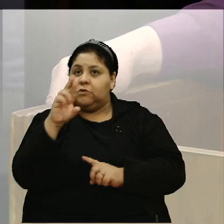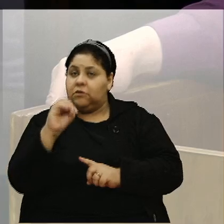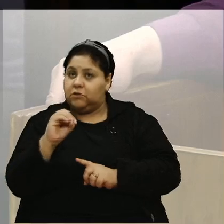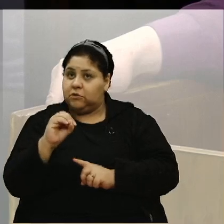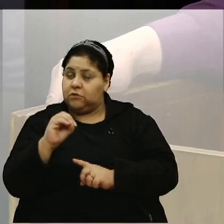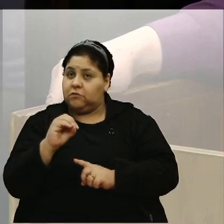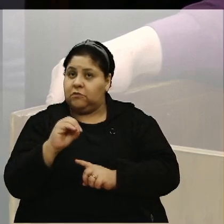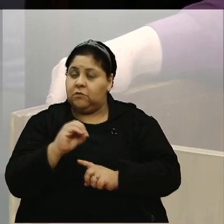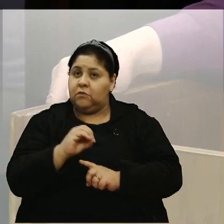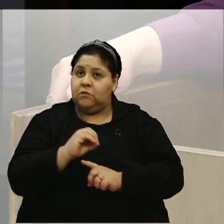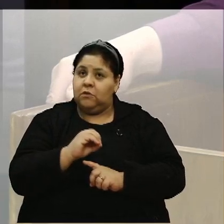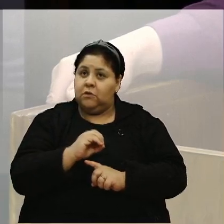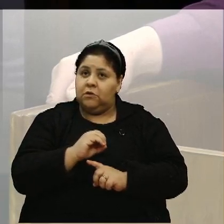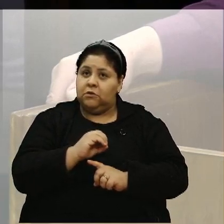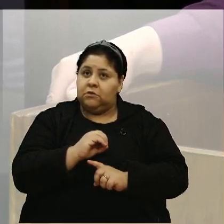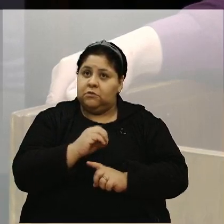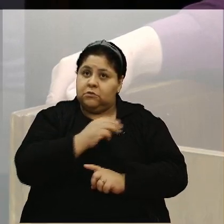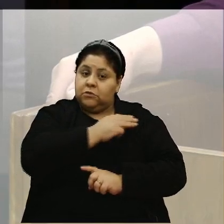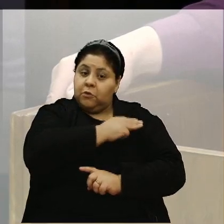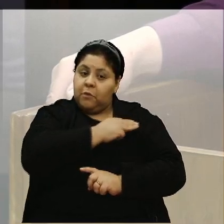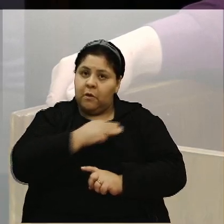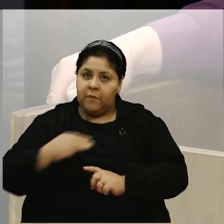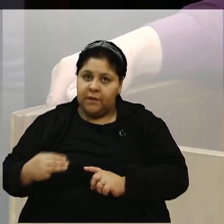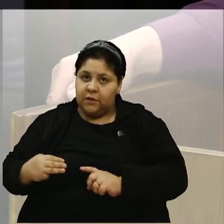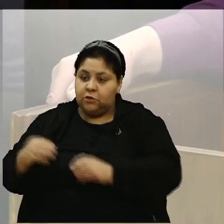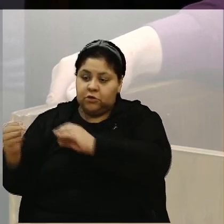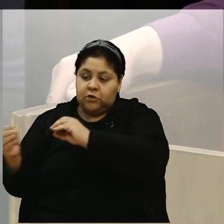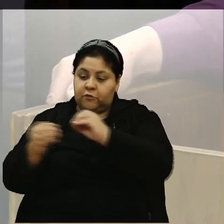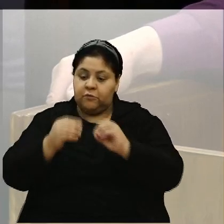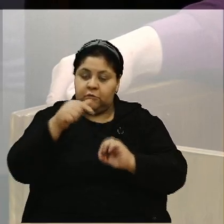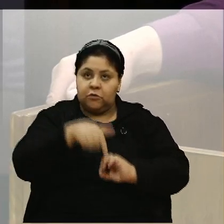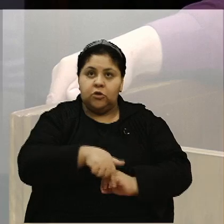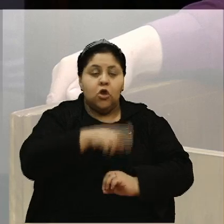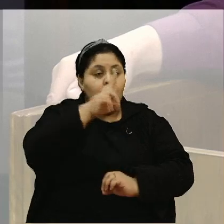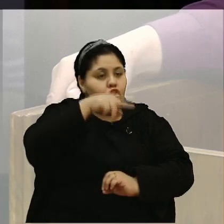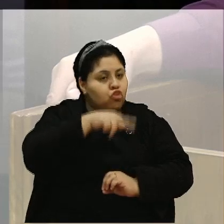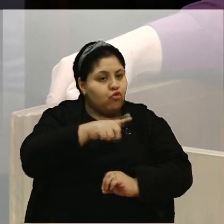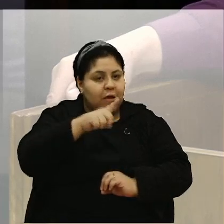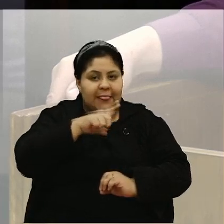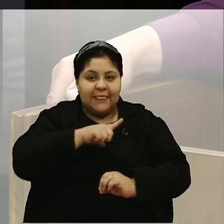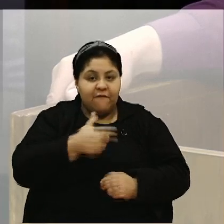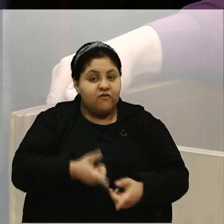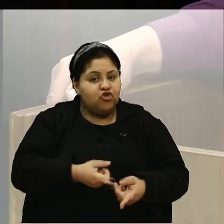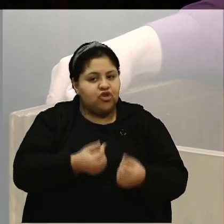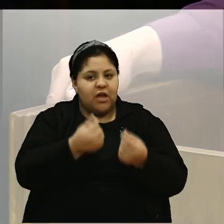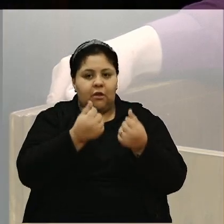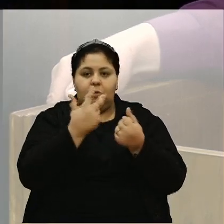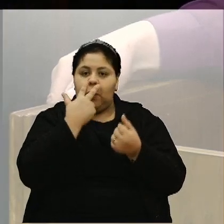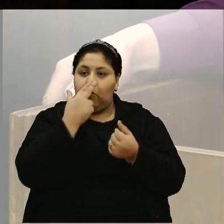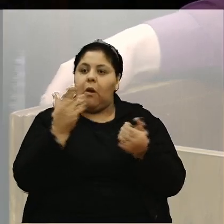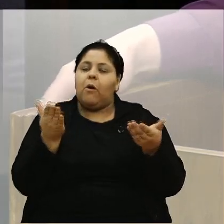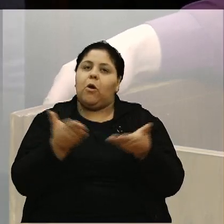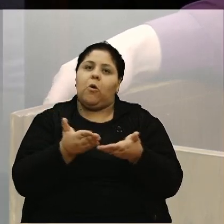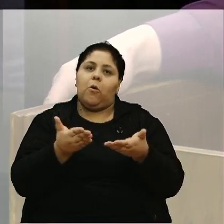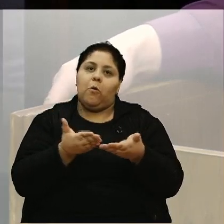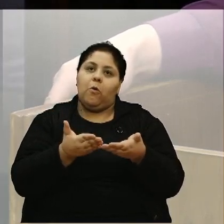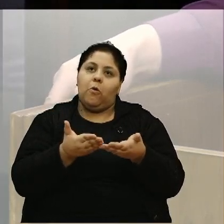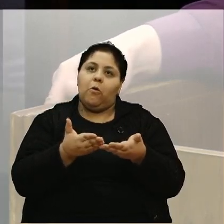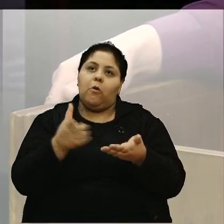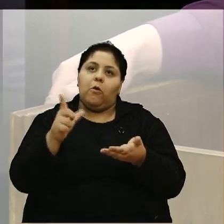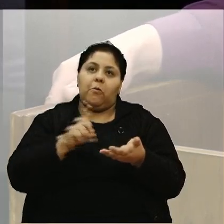dito pelo ministro que veio para cá. Nunca teve tanto dinheiro para fazer investimento. E ele disse, eu tenho